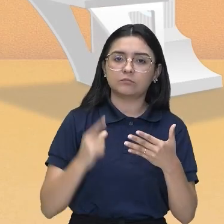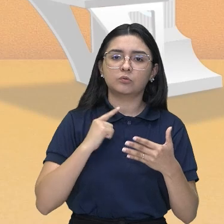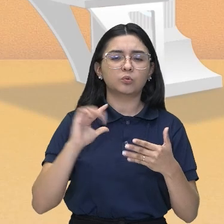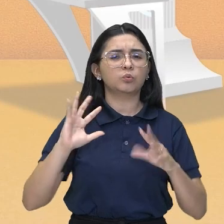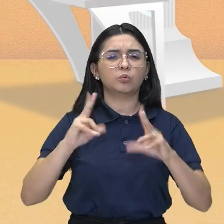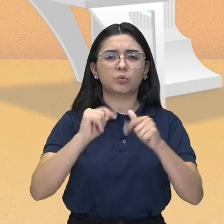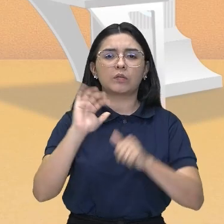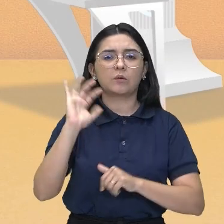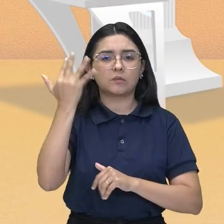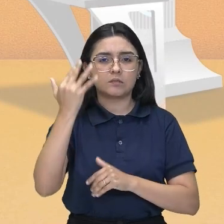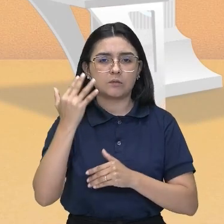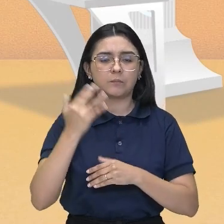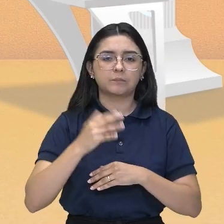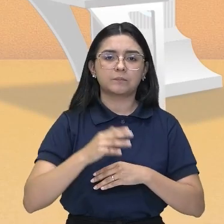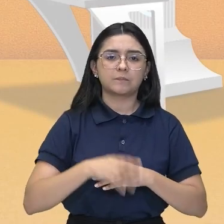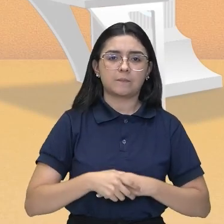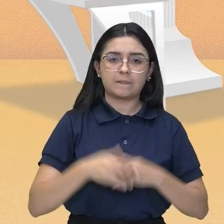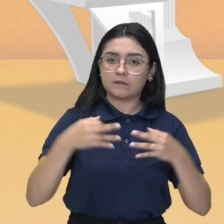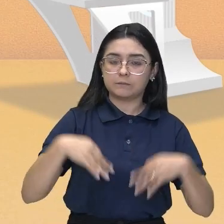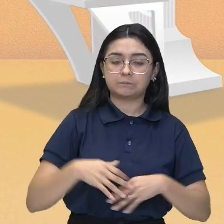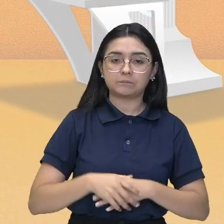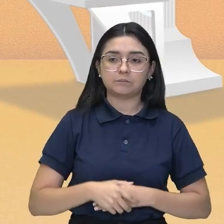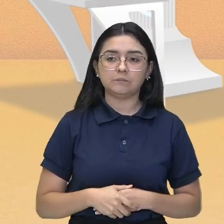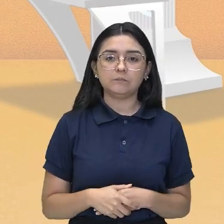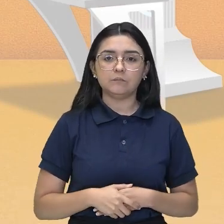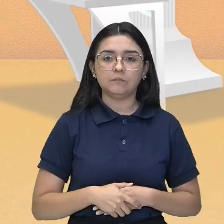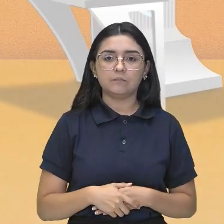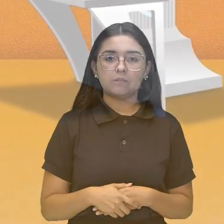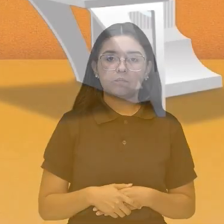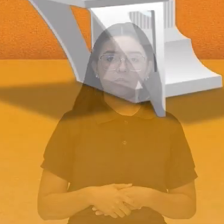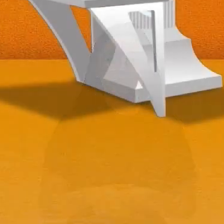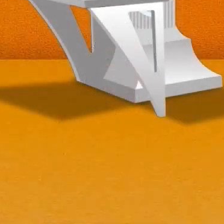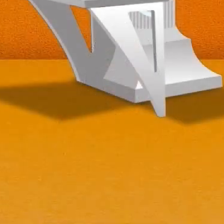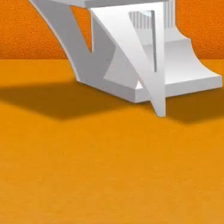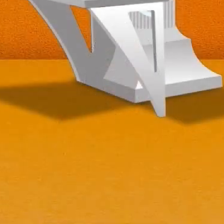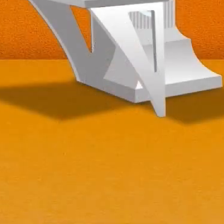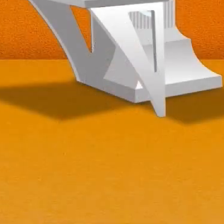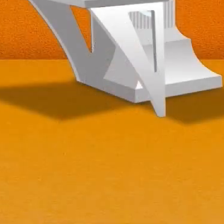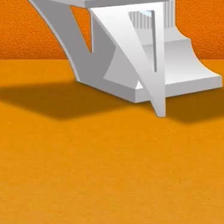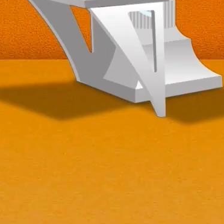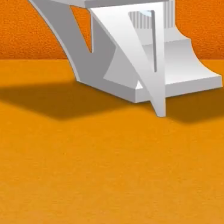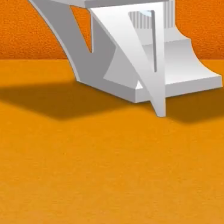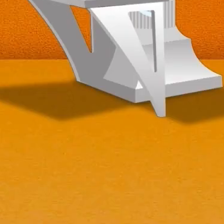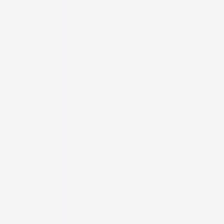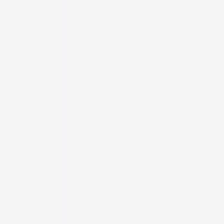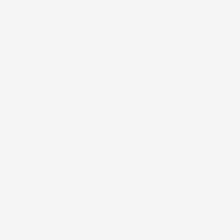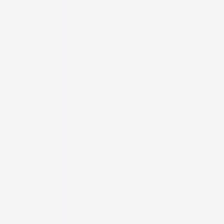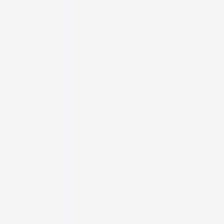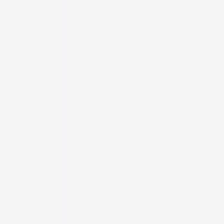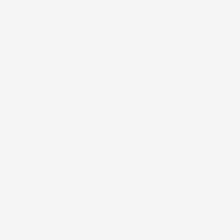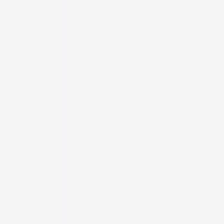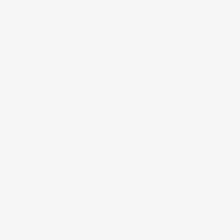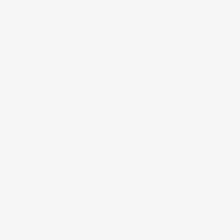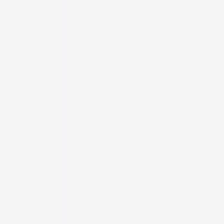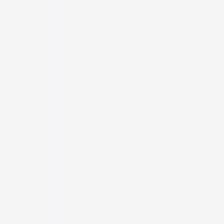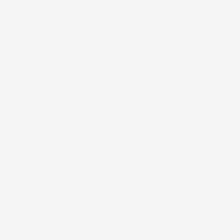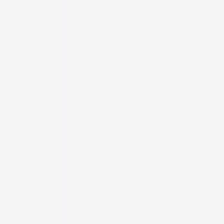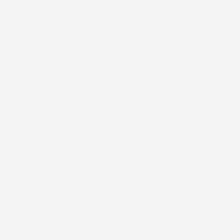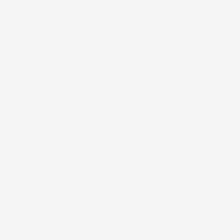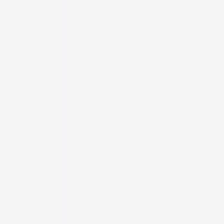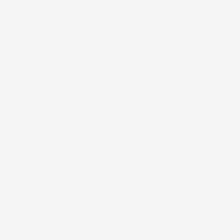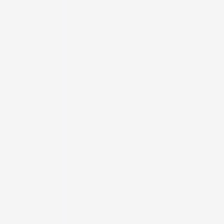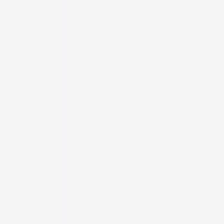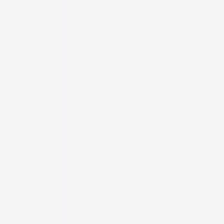fatores internos. E aí nós vamos ver agora o grande momento da abolição, que é o 13 de maio de